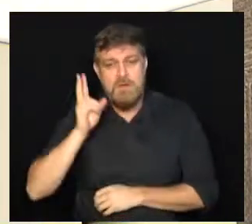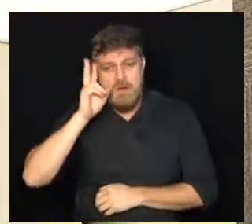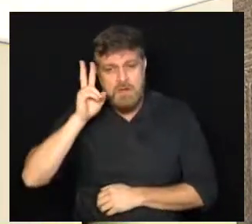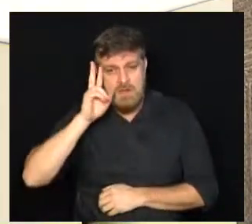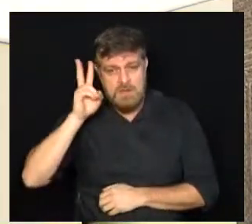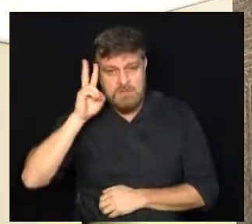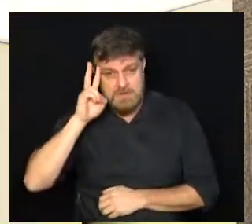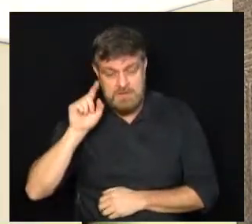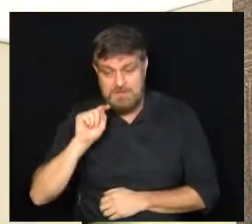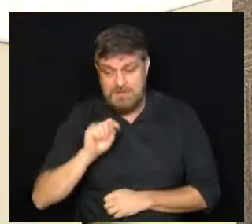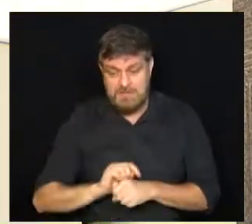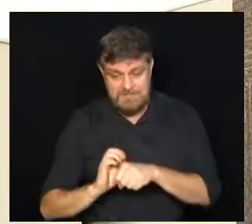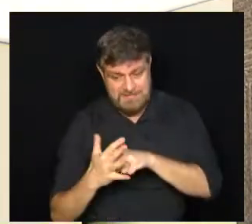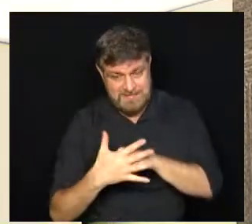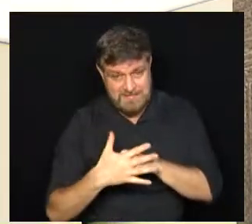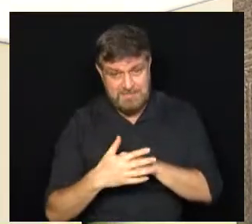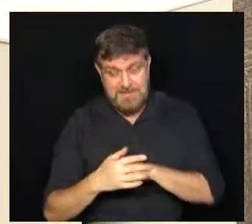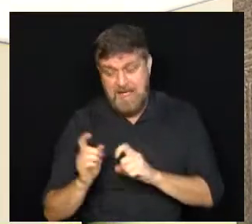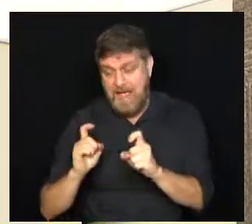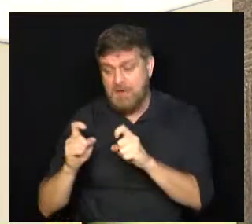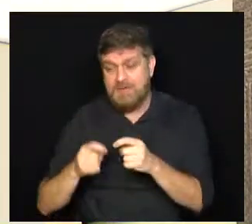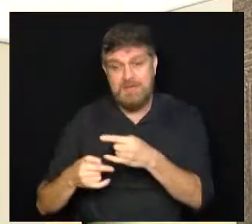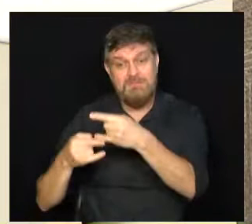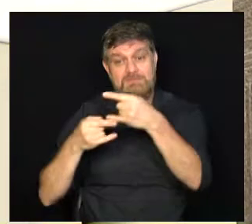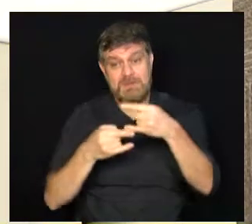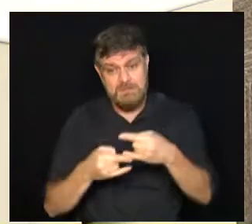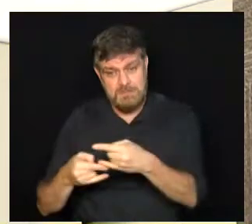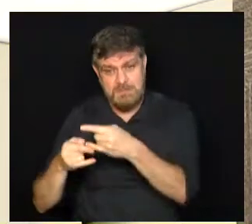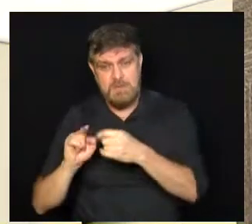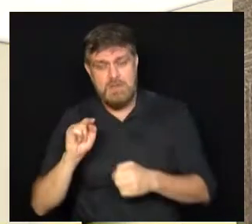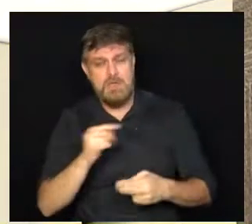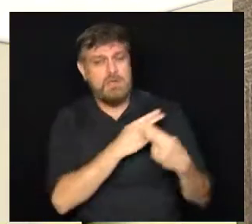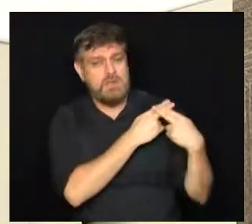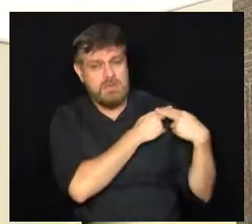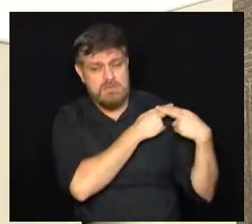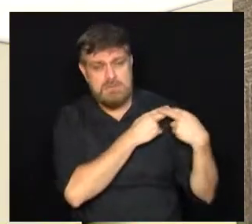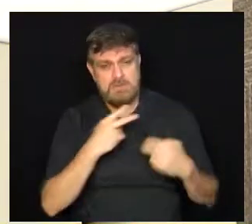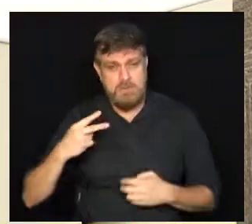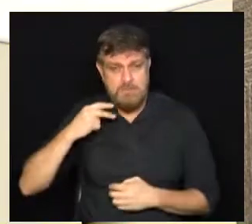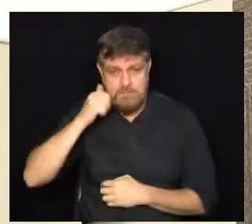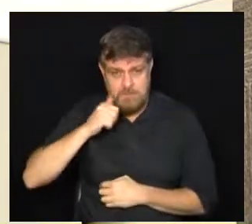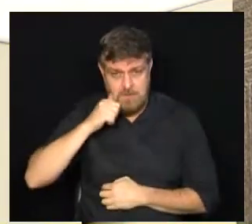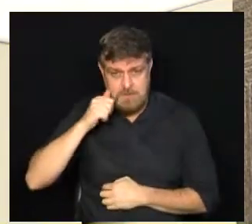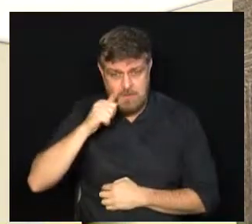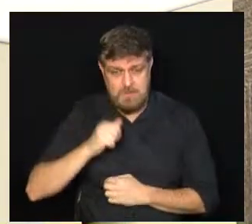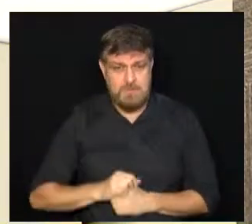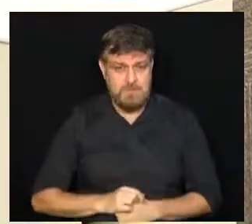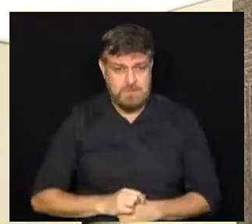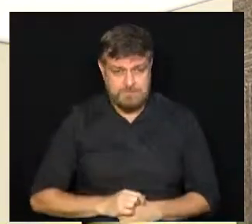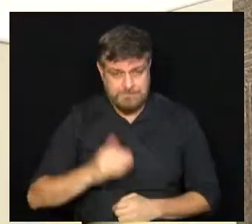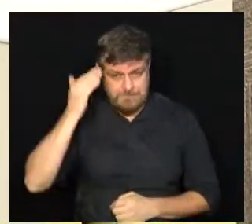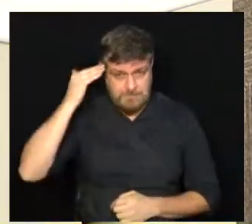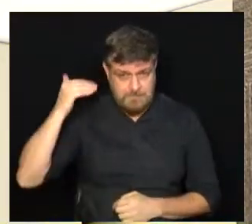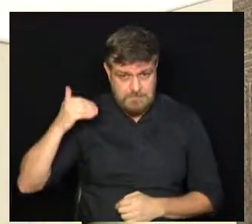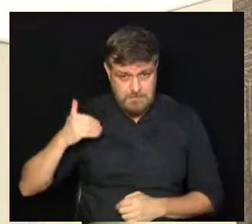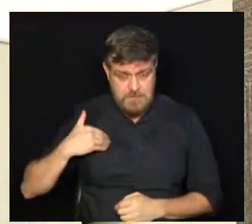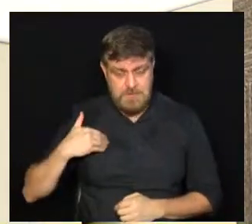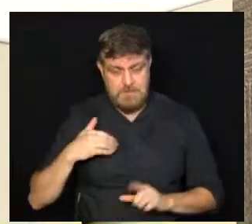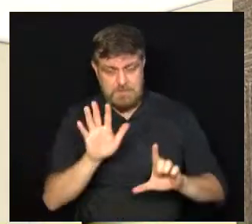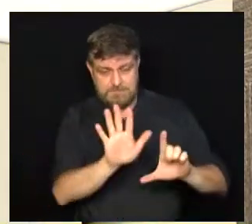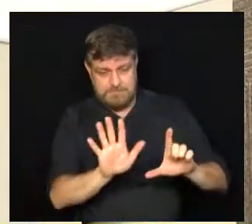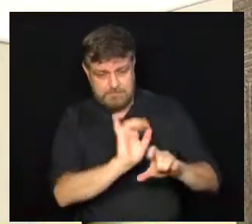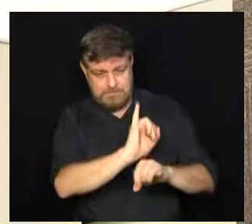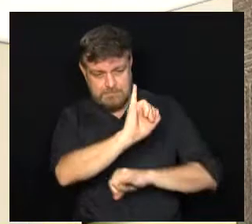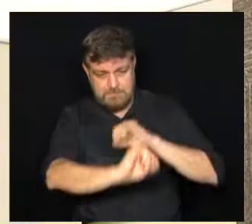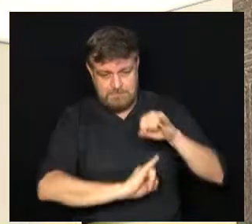aí da pandemia do coronavírus. Quem vai comandar a audiência é a vereadora Débora Palermo. Vai ser de maneira virtual, a vereadora já está